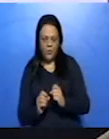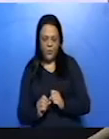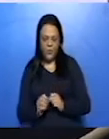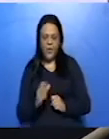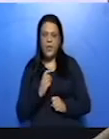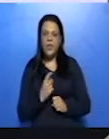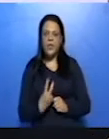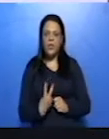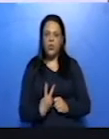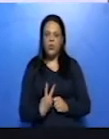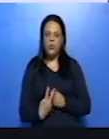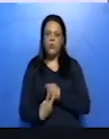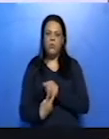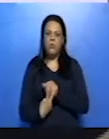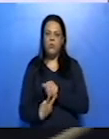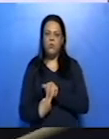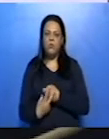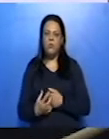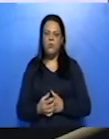dois verbos.